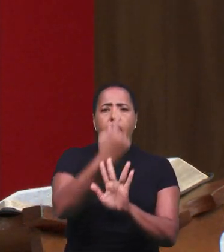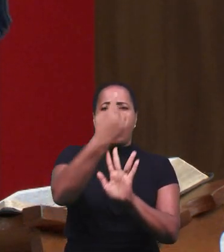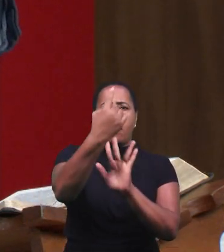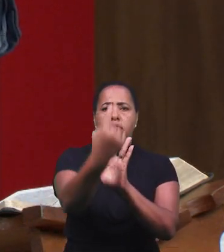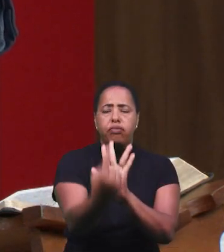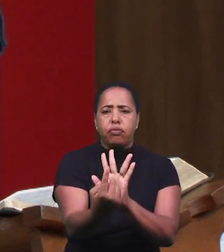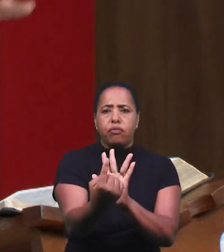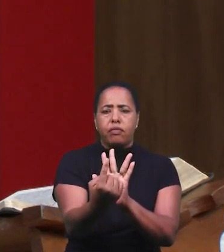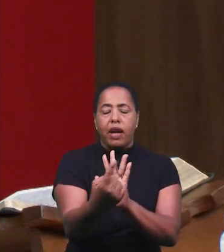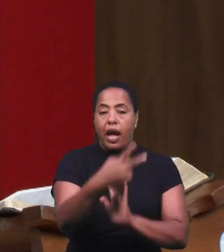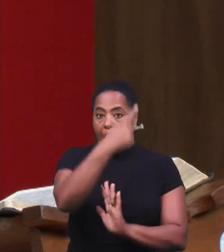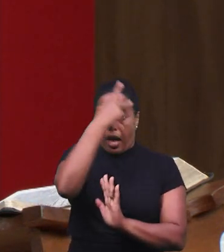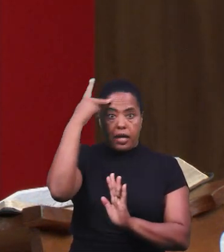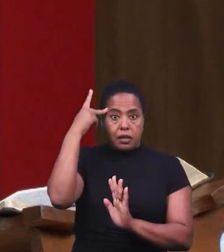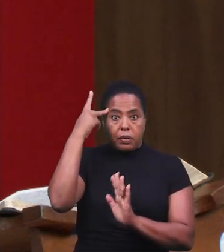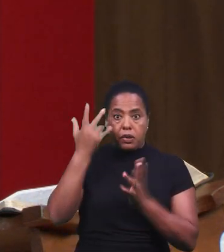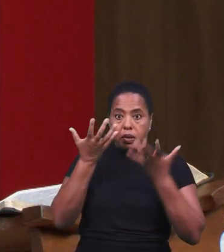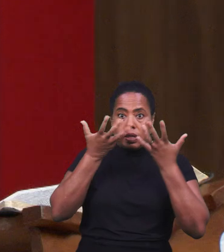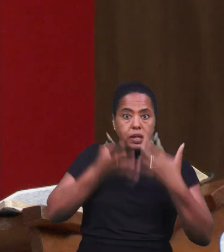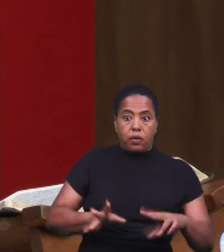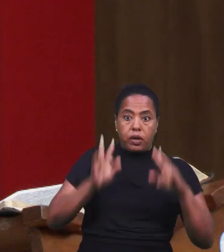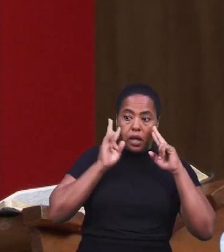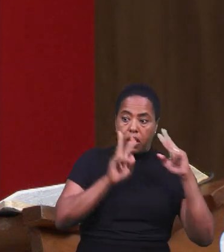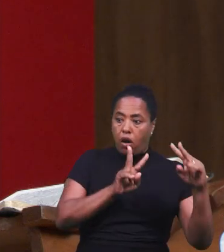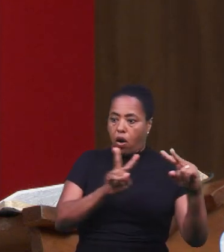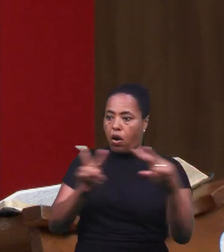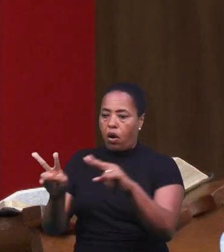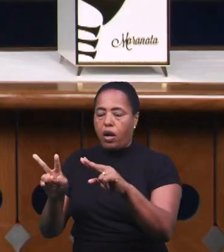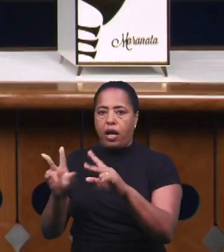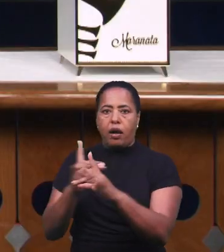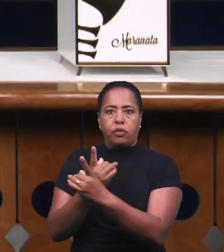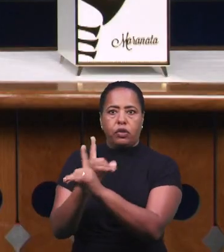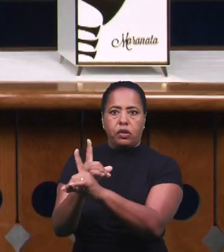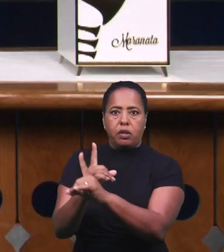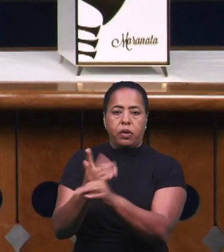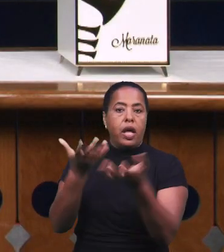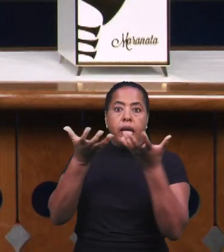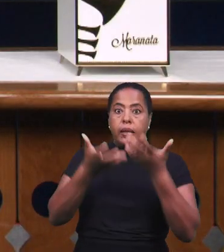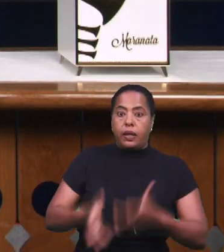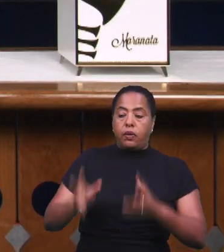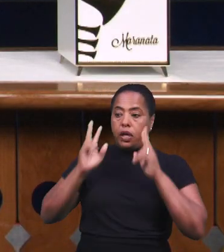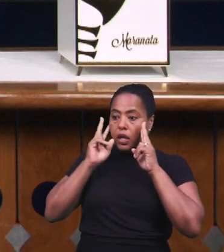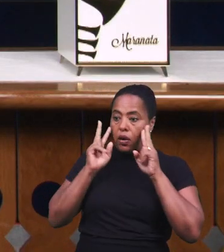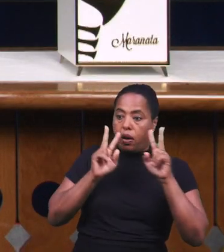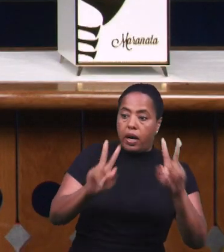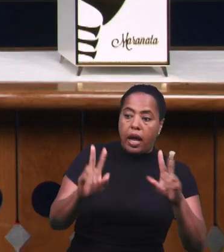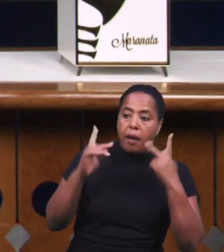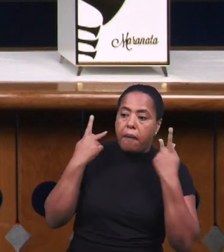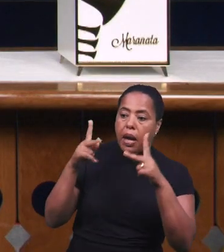olhar para aqueles pregadores. Eles queriam olhar somente para Jesus. Um